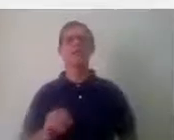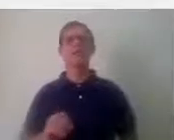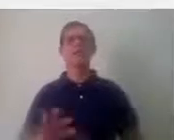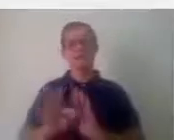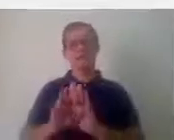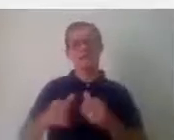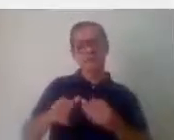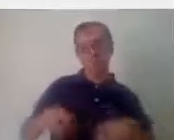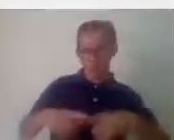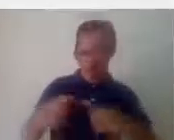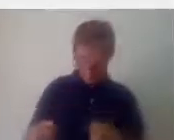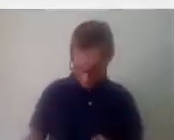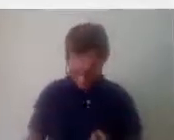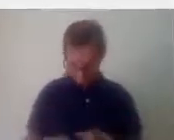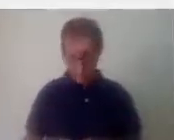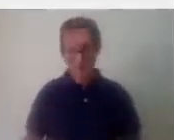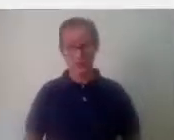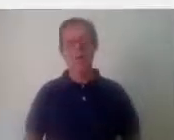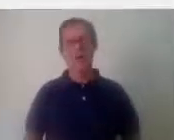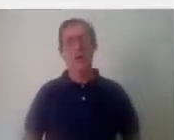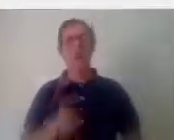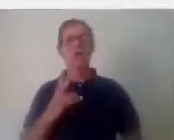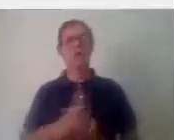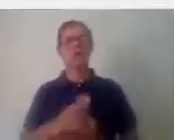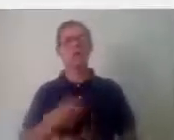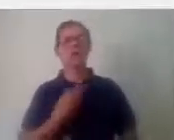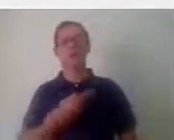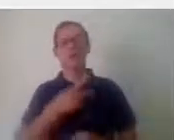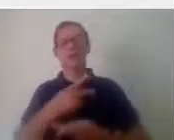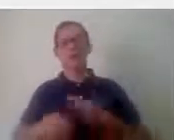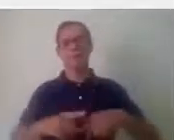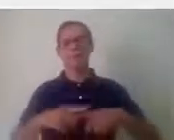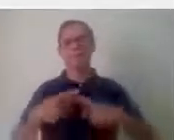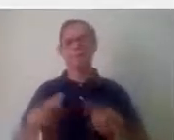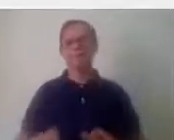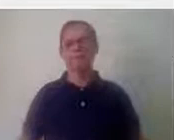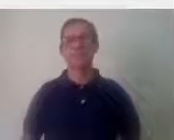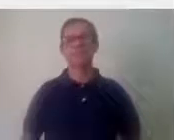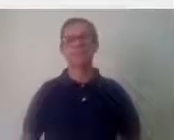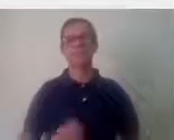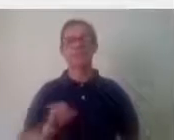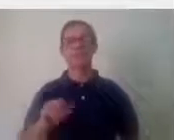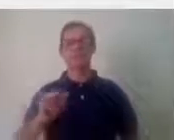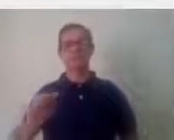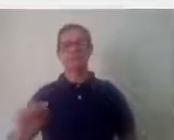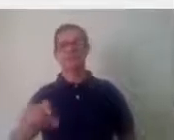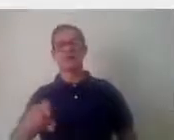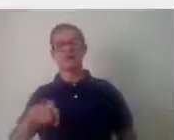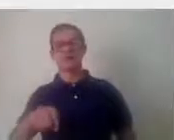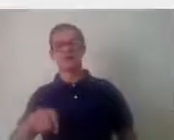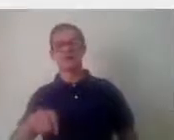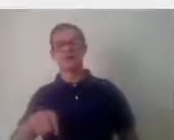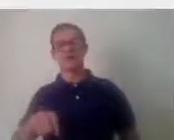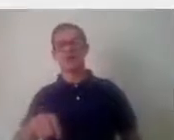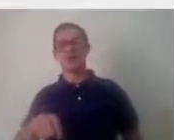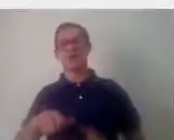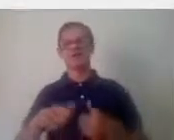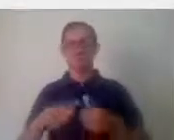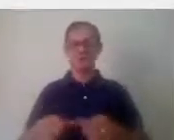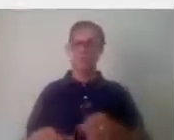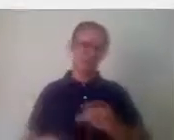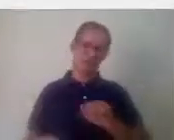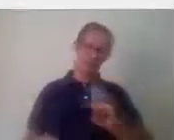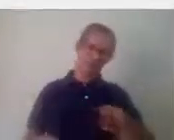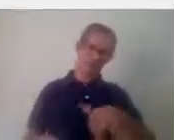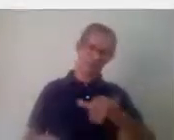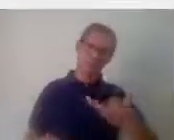daqui? Isso daqui é o mesmo que a gente falar que o x está entre A e B e